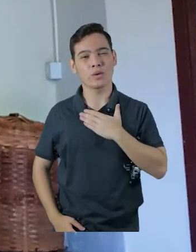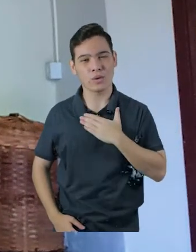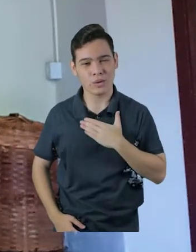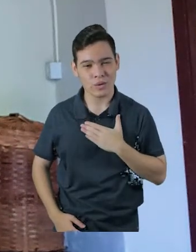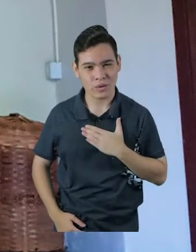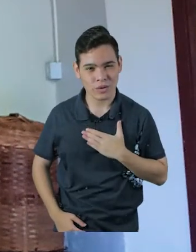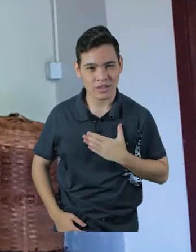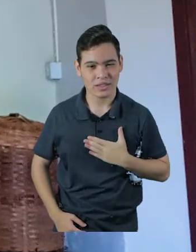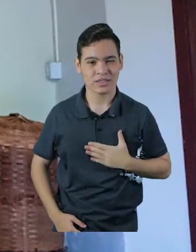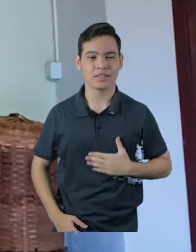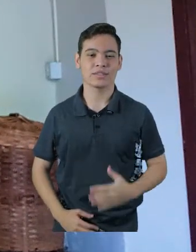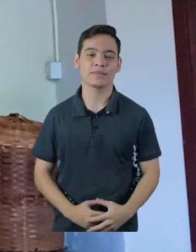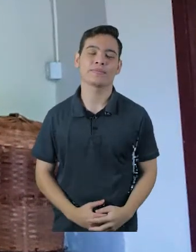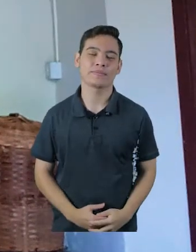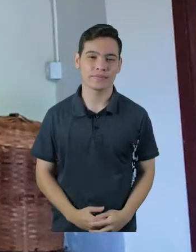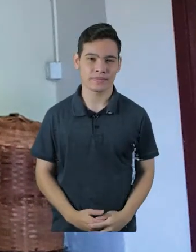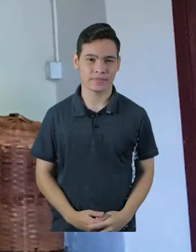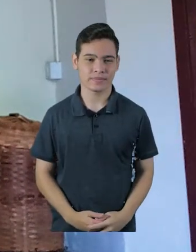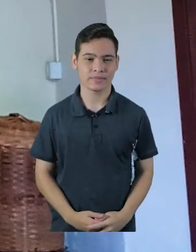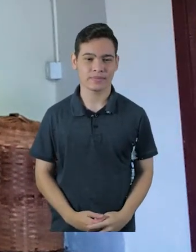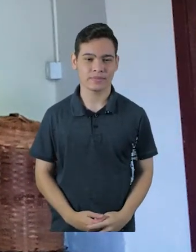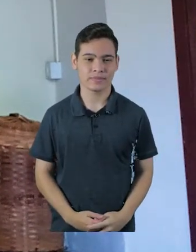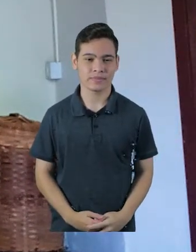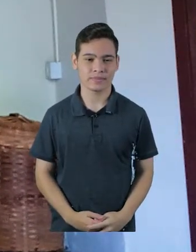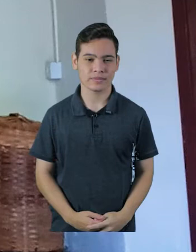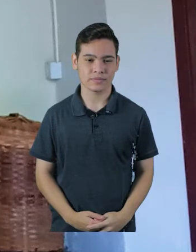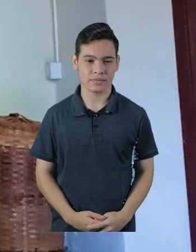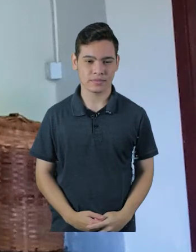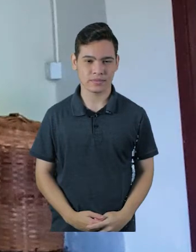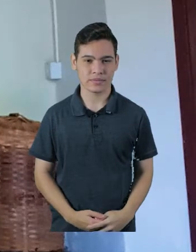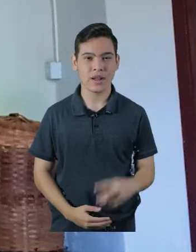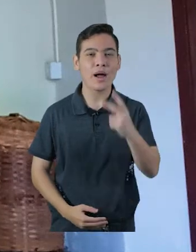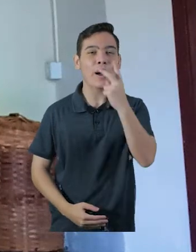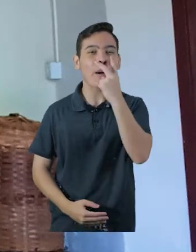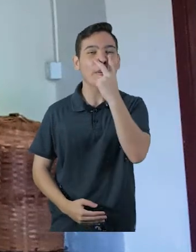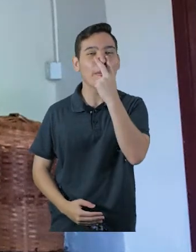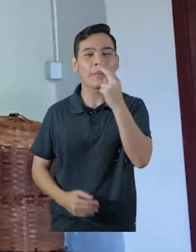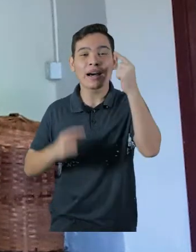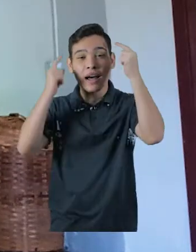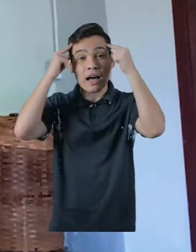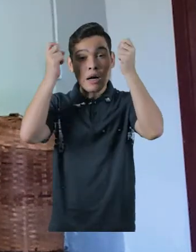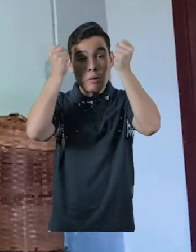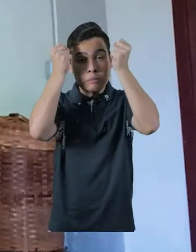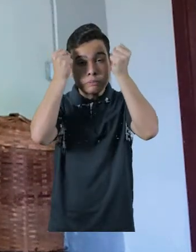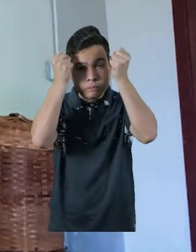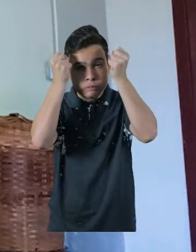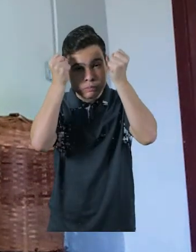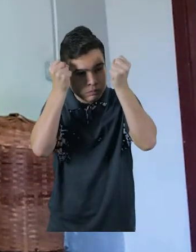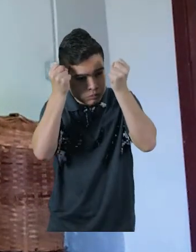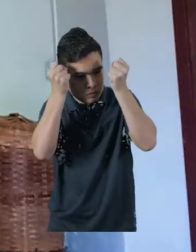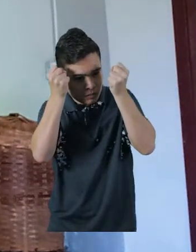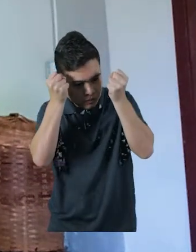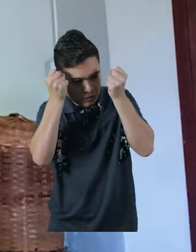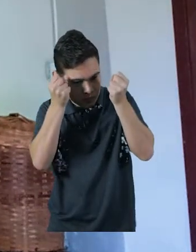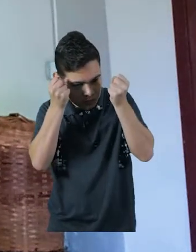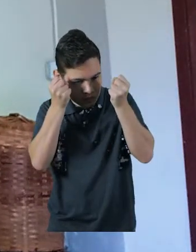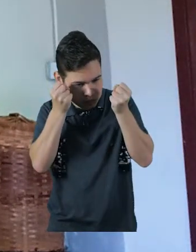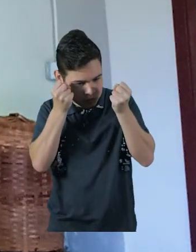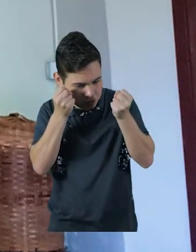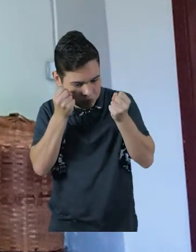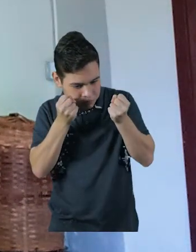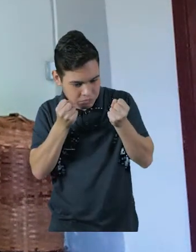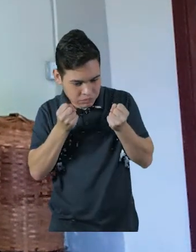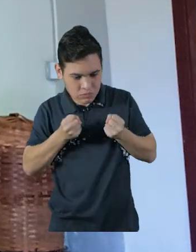Deixa o peso dos intestinos e das vísceras descer na pelve como